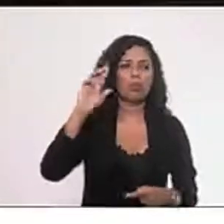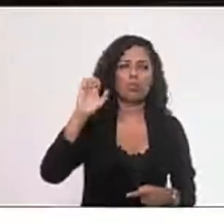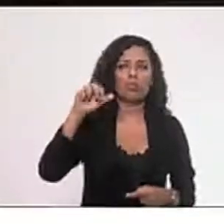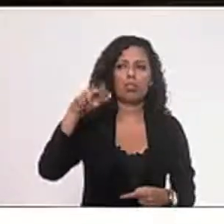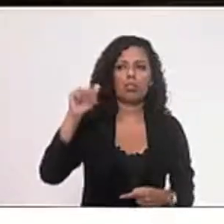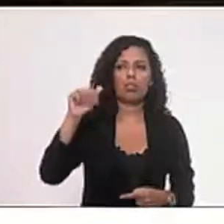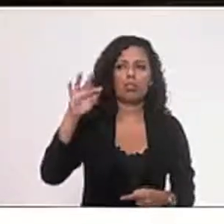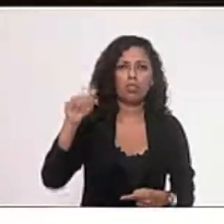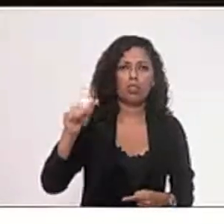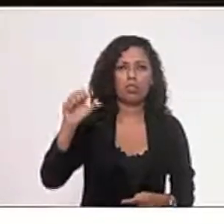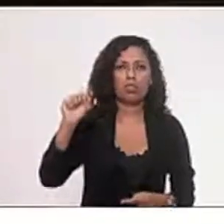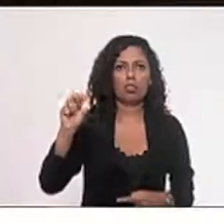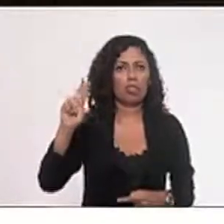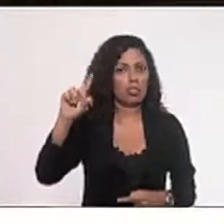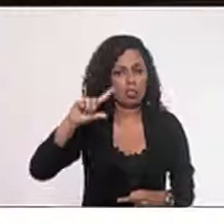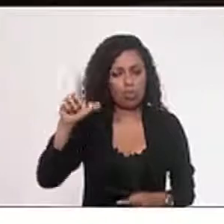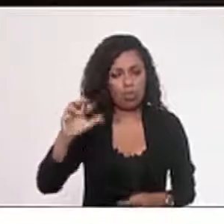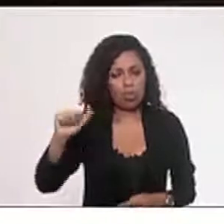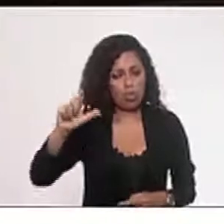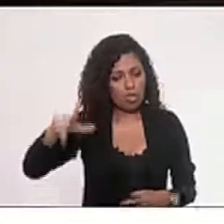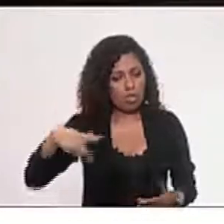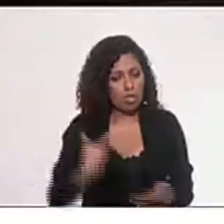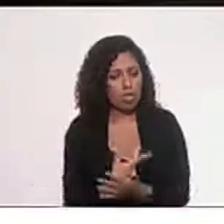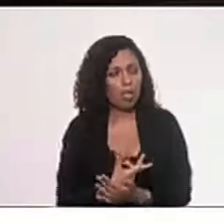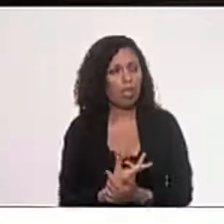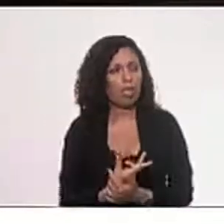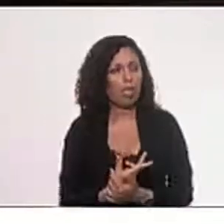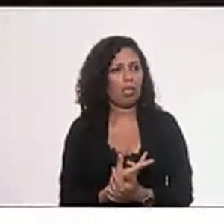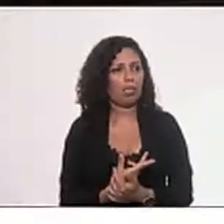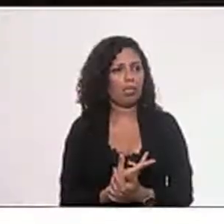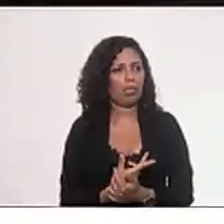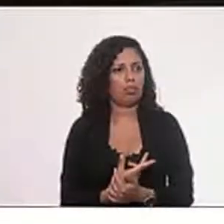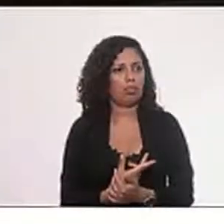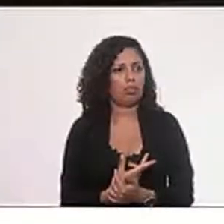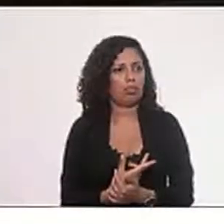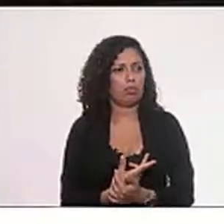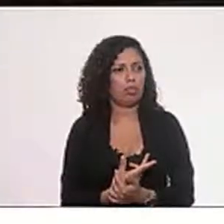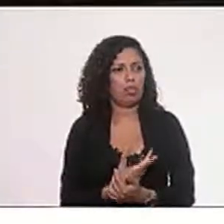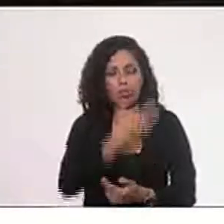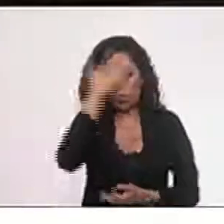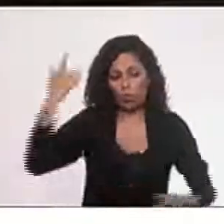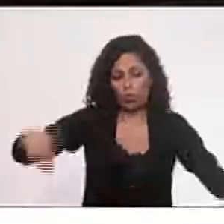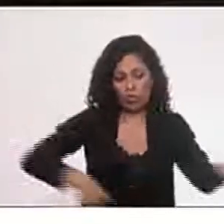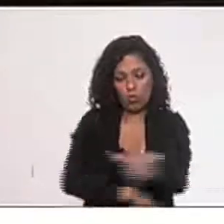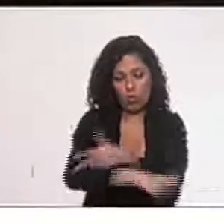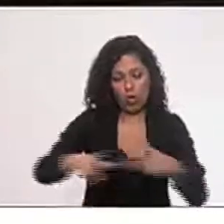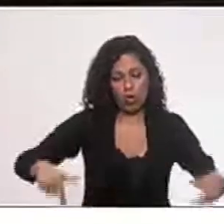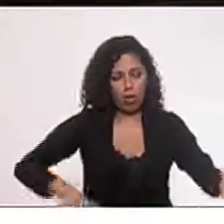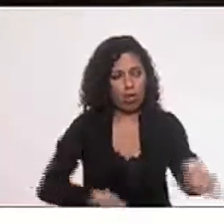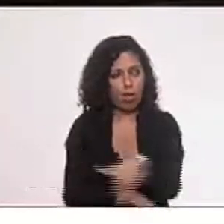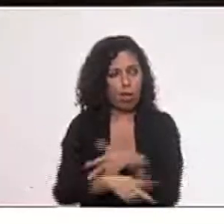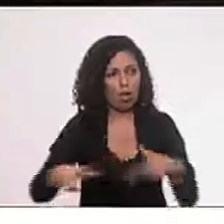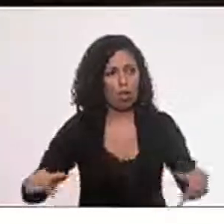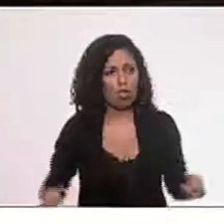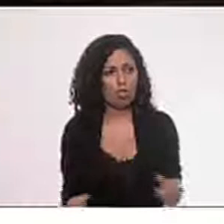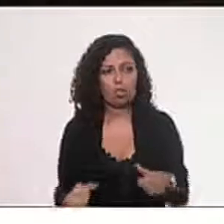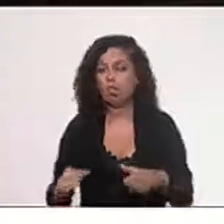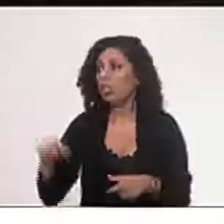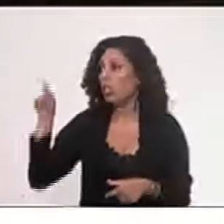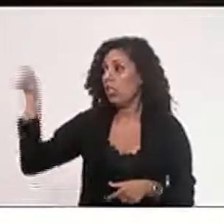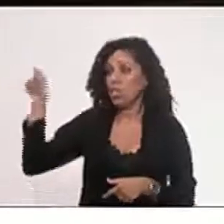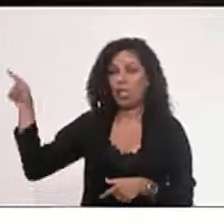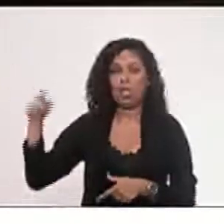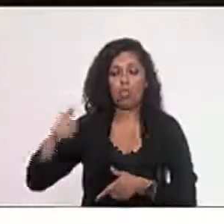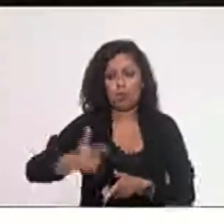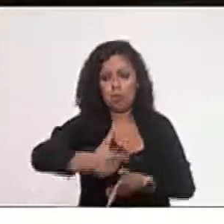helicóptero tirando de cima para baixo sobre a população atônita correndo a esmo atacada pelas forças de segurança que